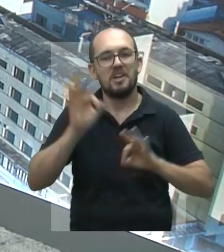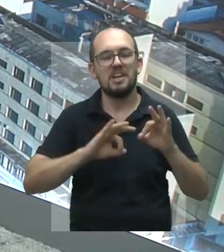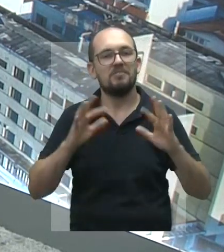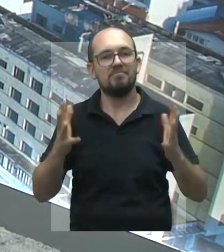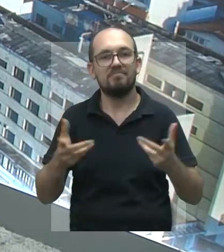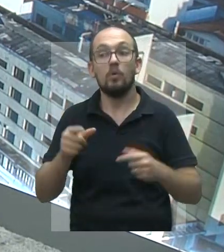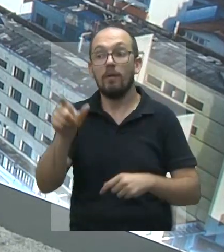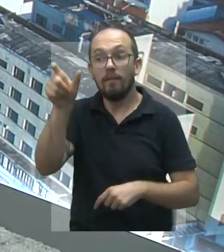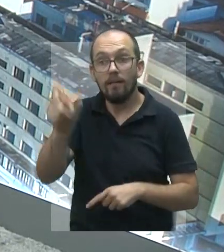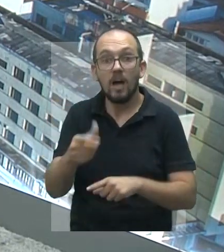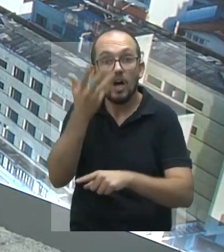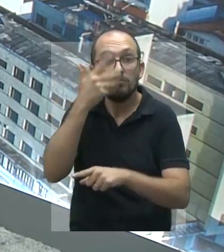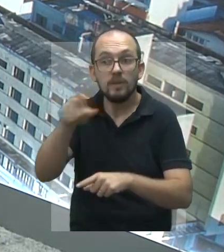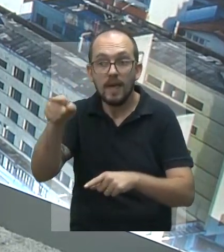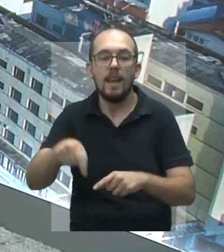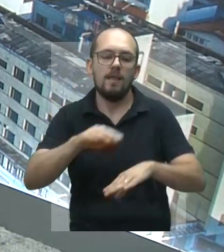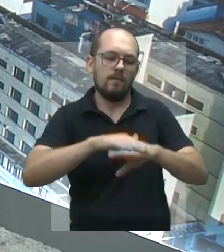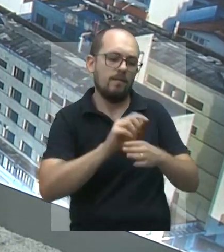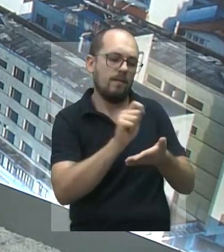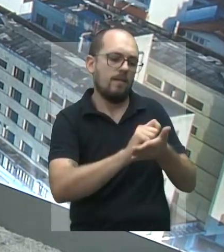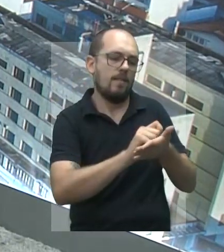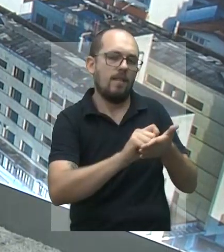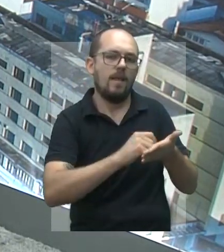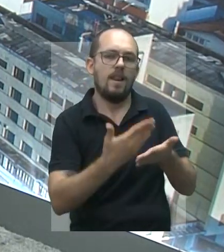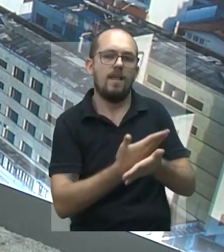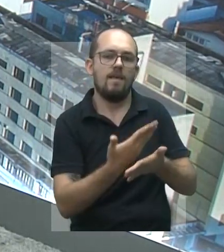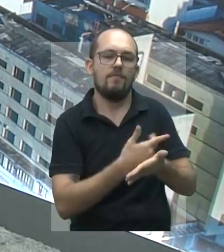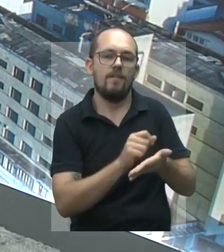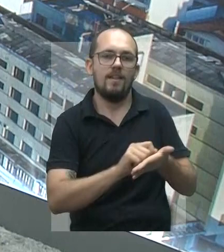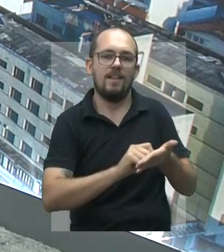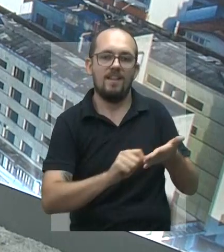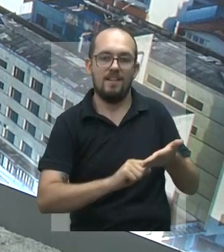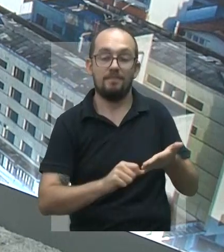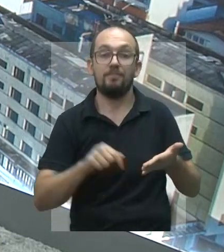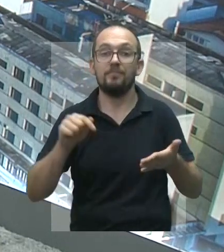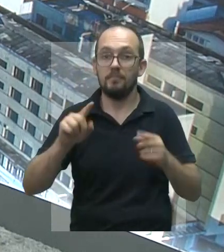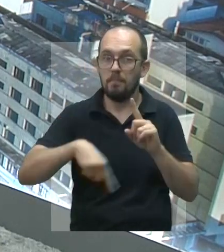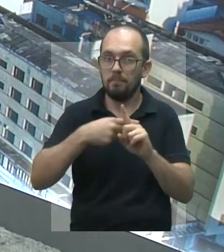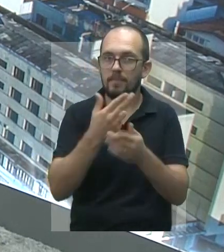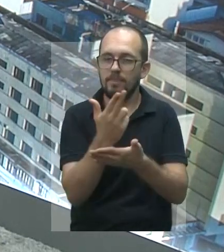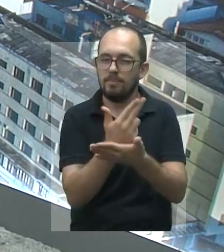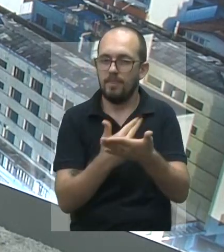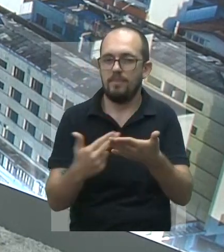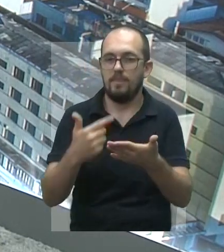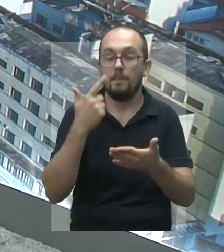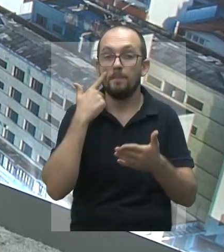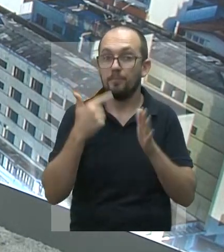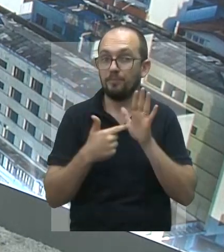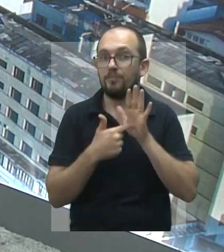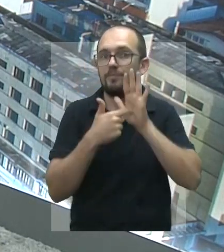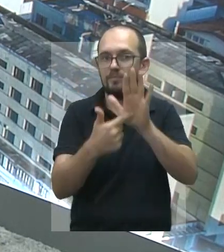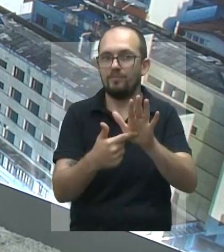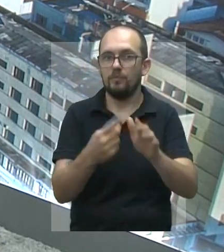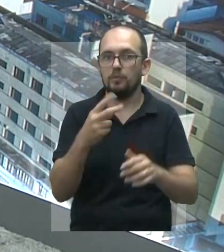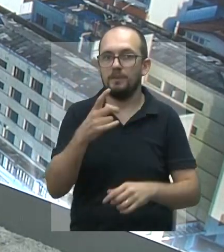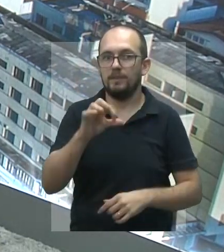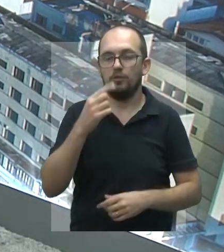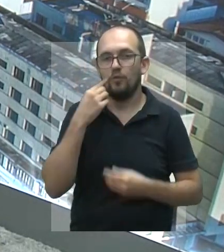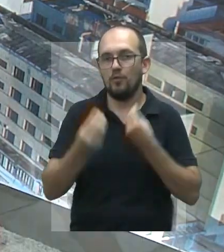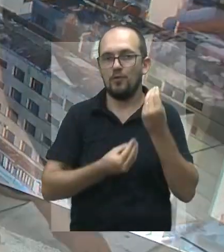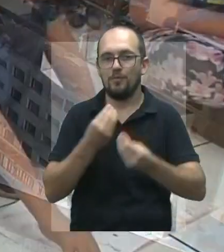coloca a criança no papel de escritor. E a edição deste ano, de 2019, ficou ainda melhor. Confira